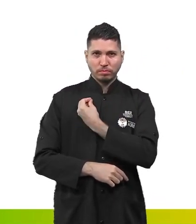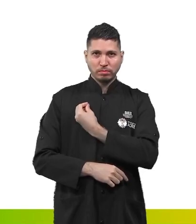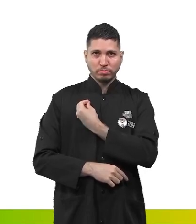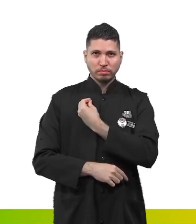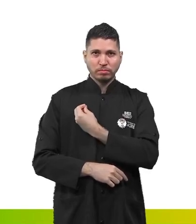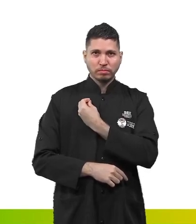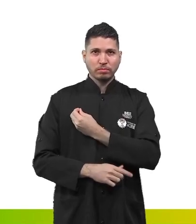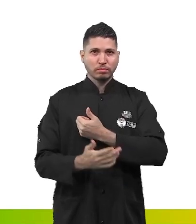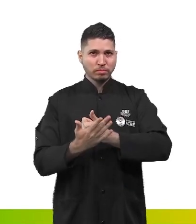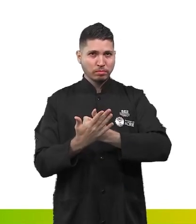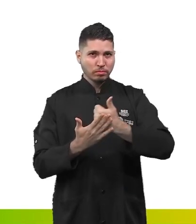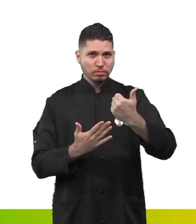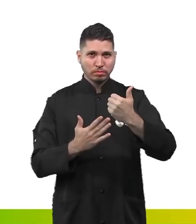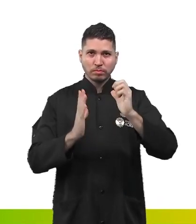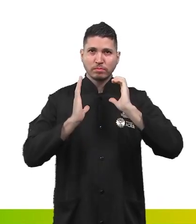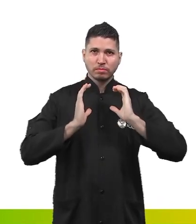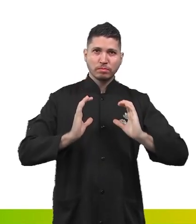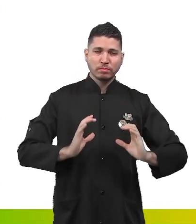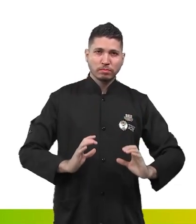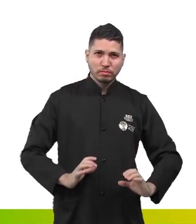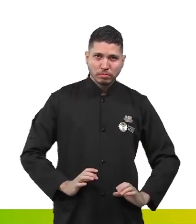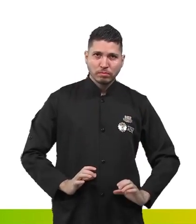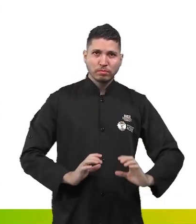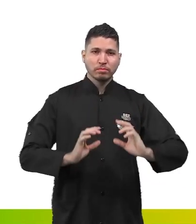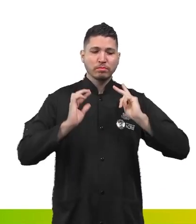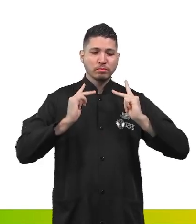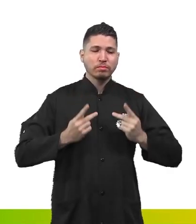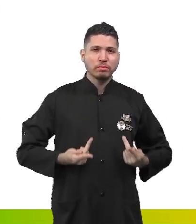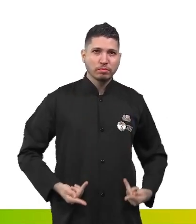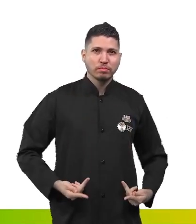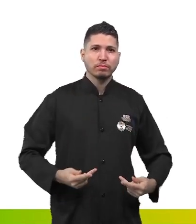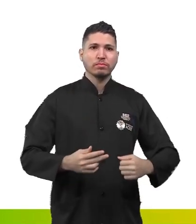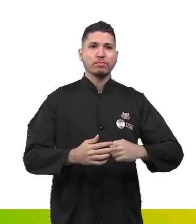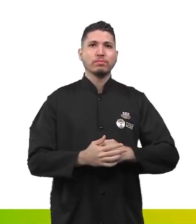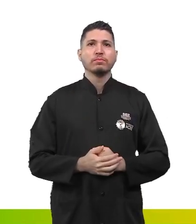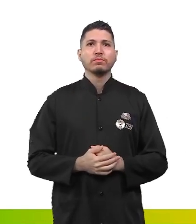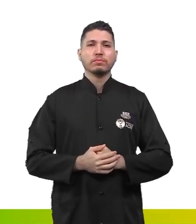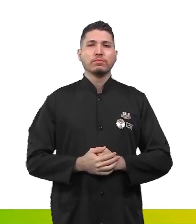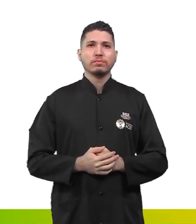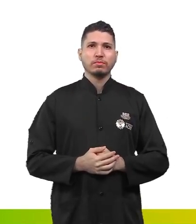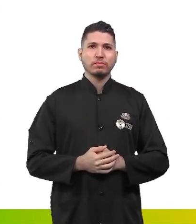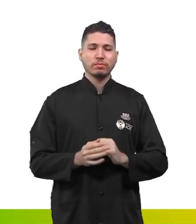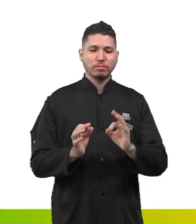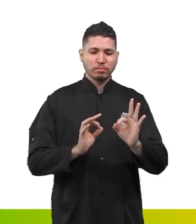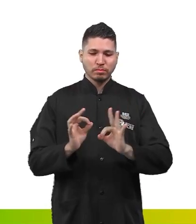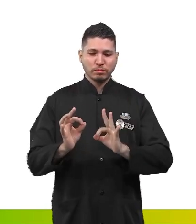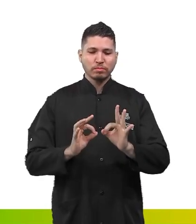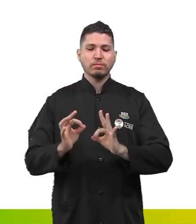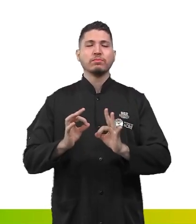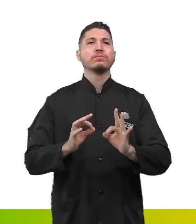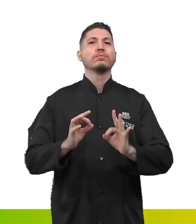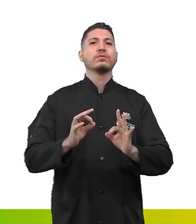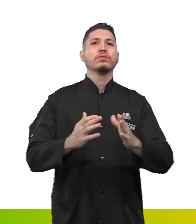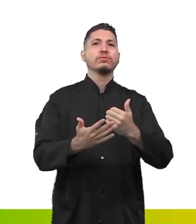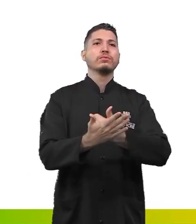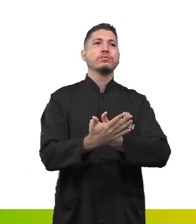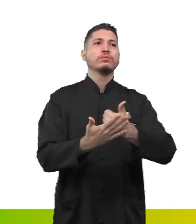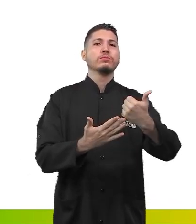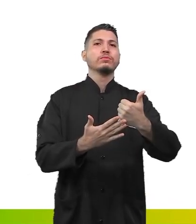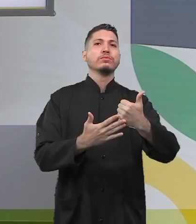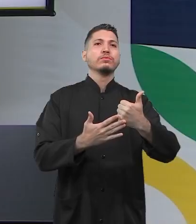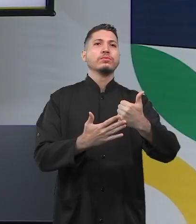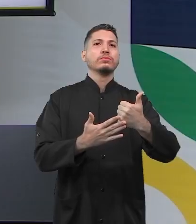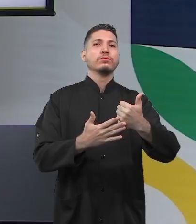as ações. Ou seja, define quais ações podem ser consideradas corretas ou